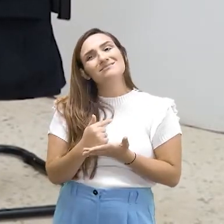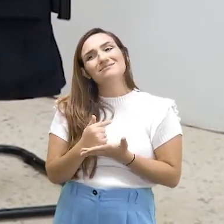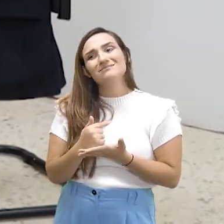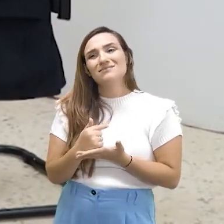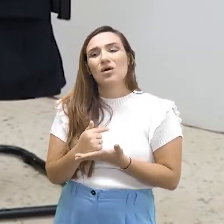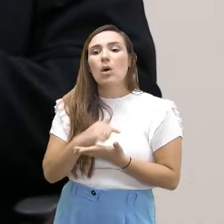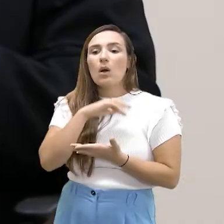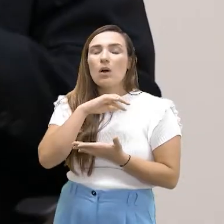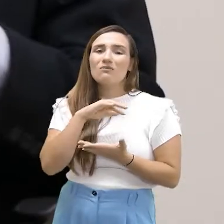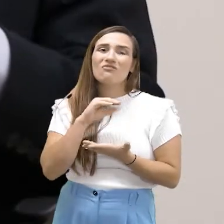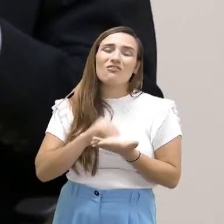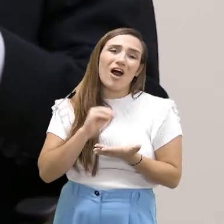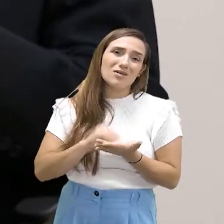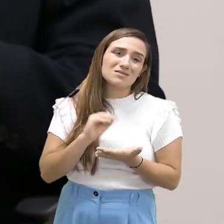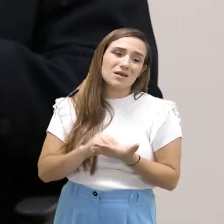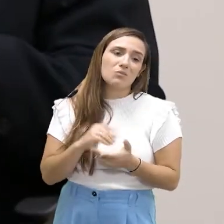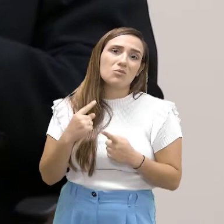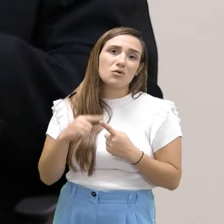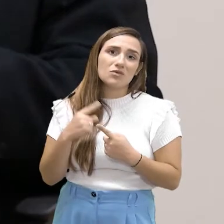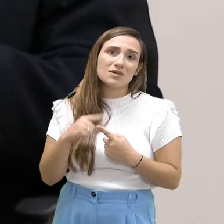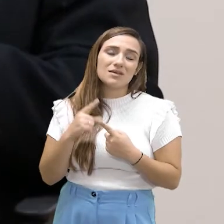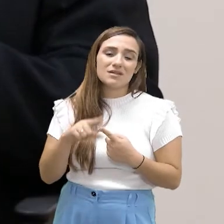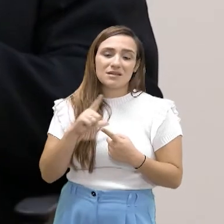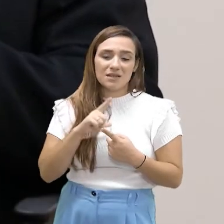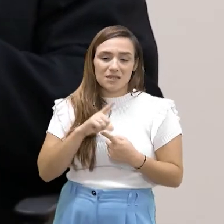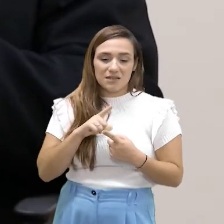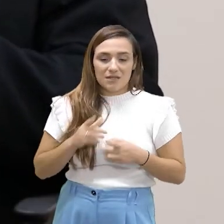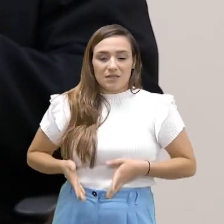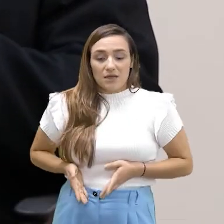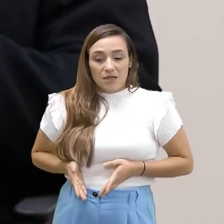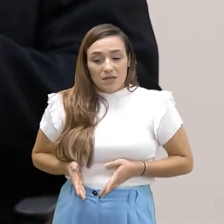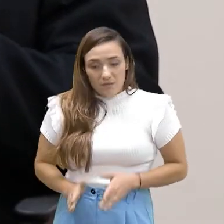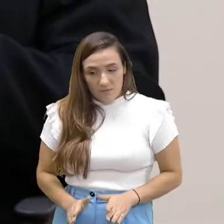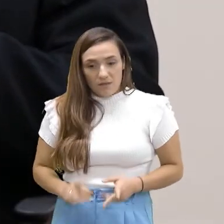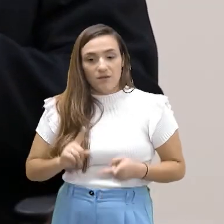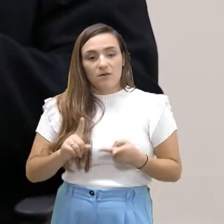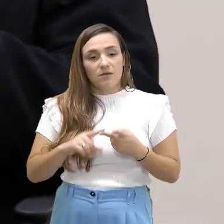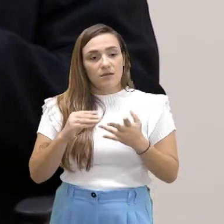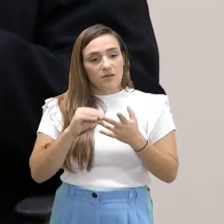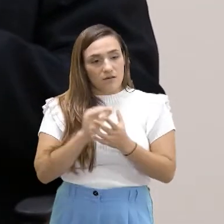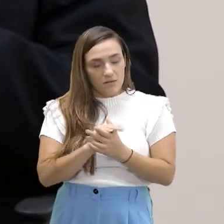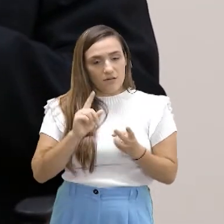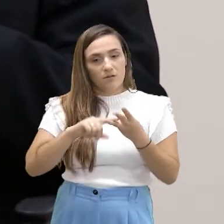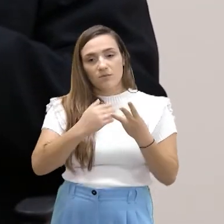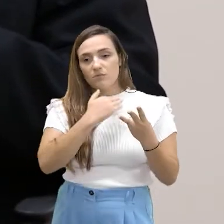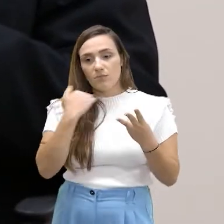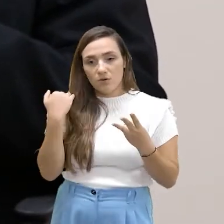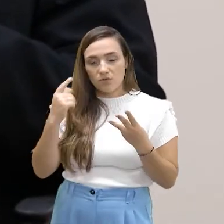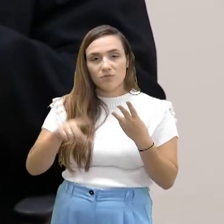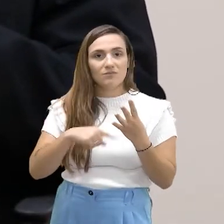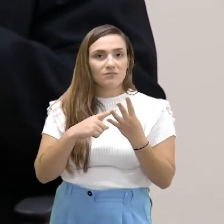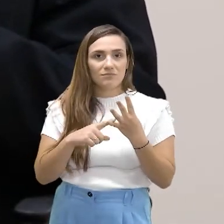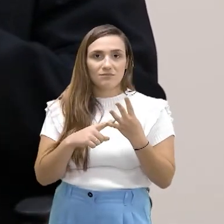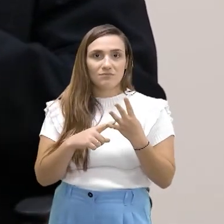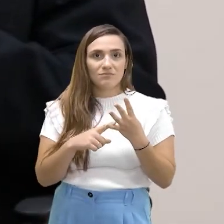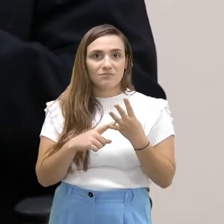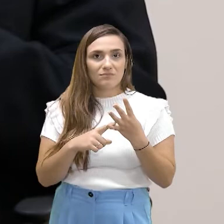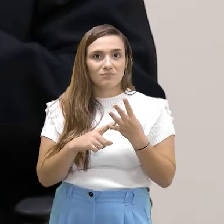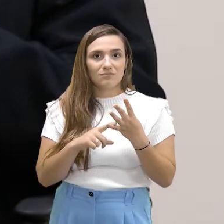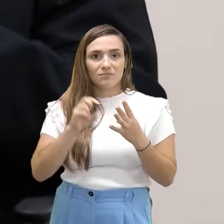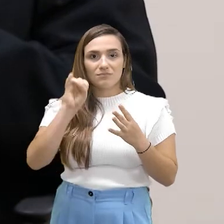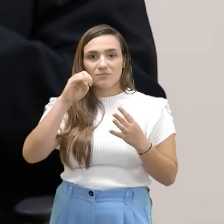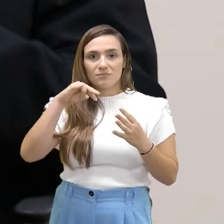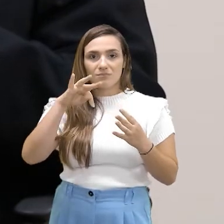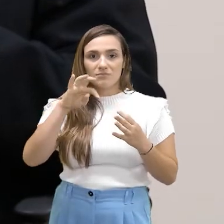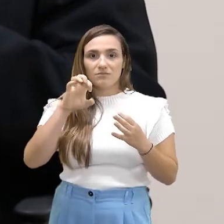vezes até deficitários. Por quê? São cartórios que normalmente fazem registro de nascimento, casamento, óbito.